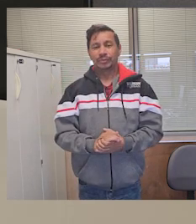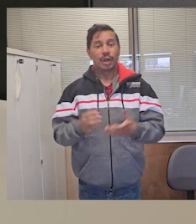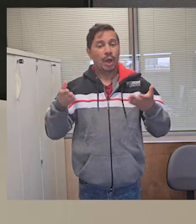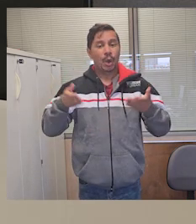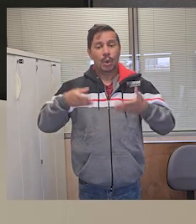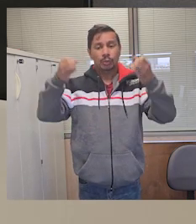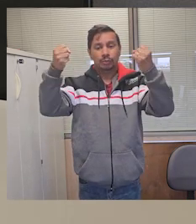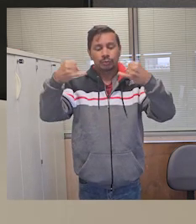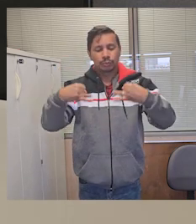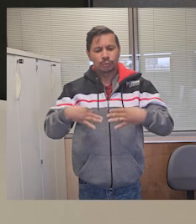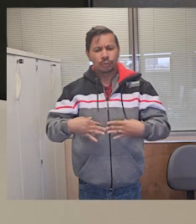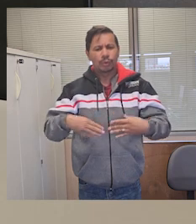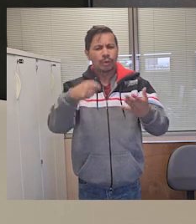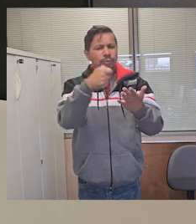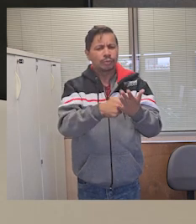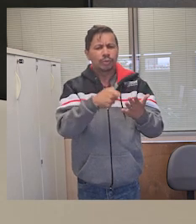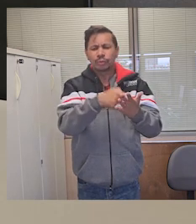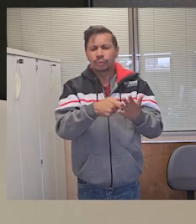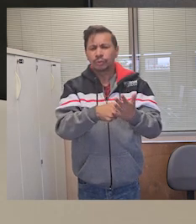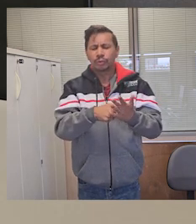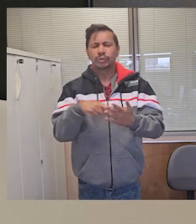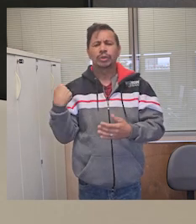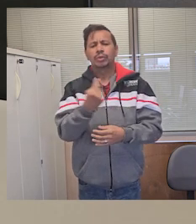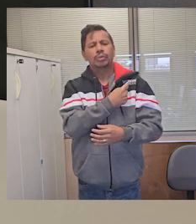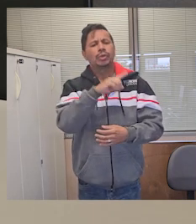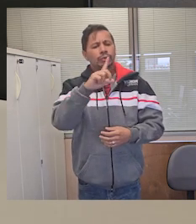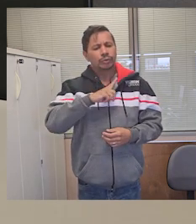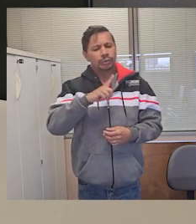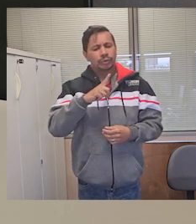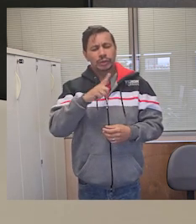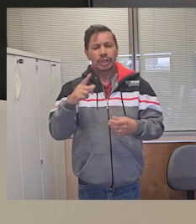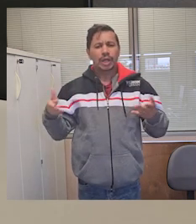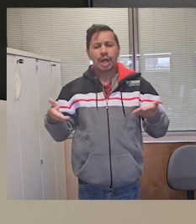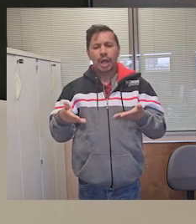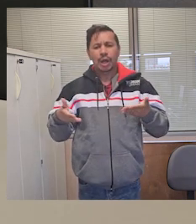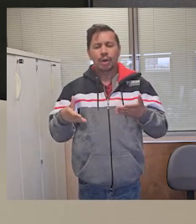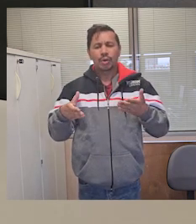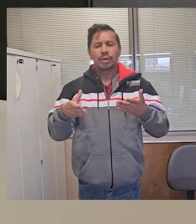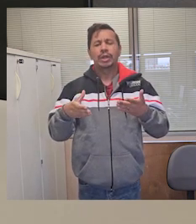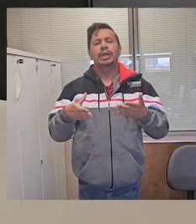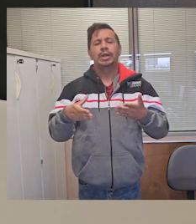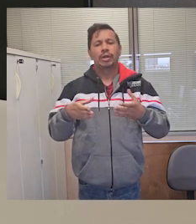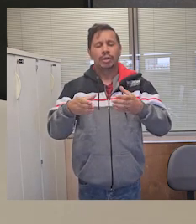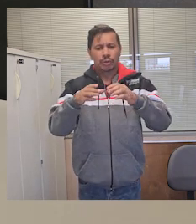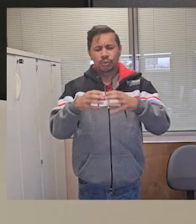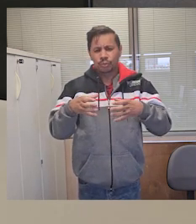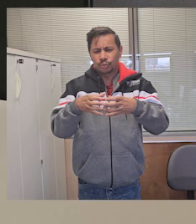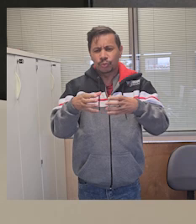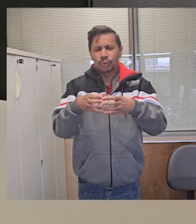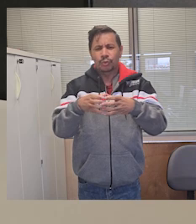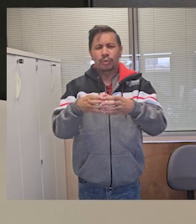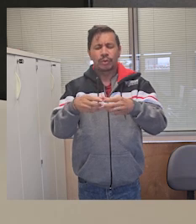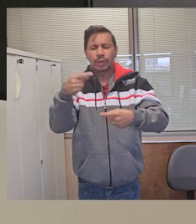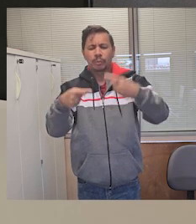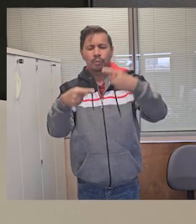frente. Falar em lutas e mandato, a gente vai ter nossa campanha salarial. Então,